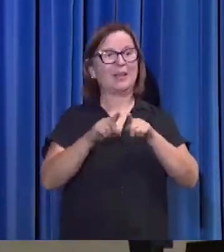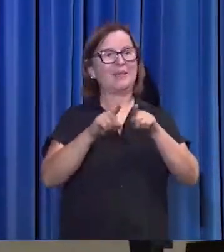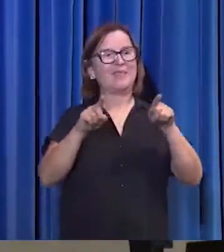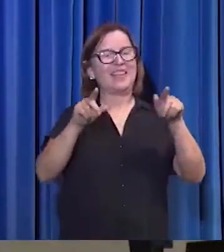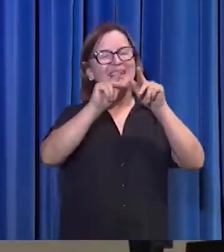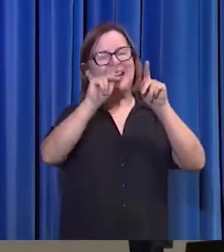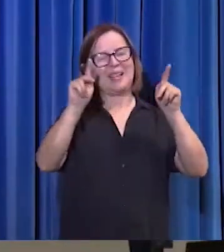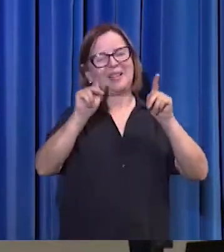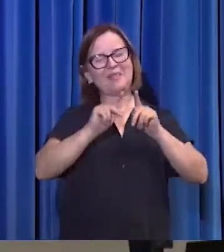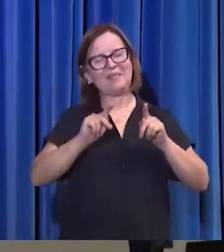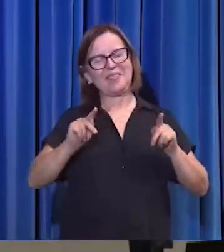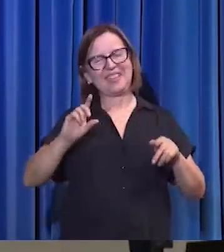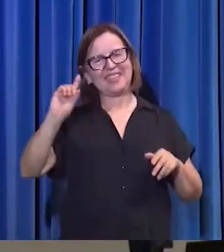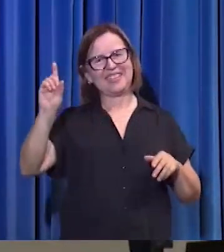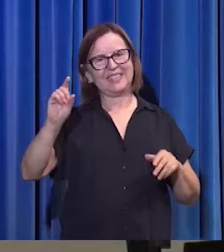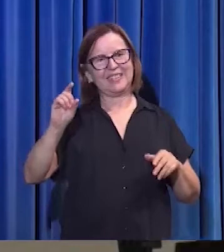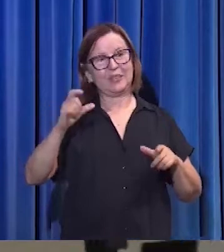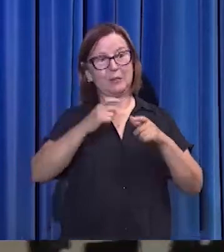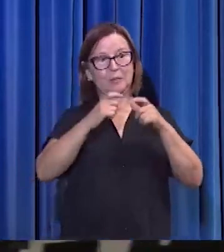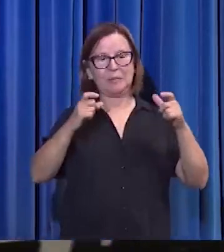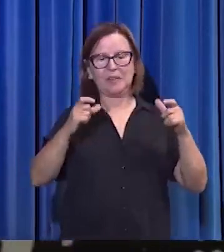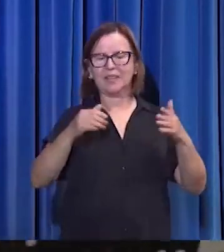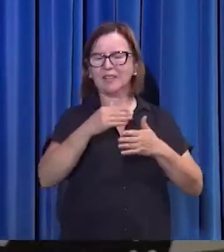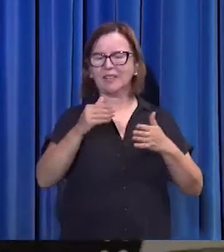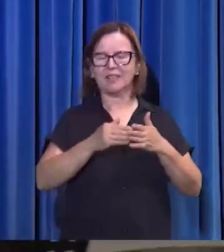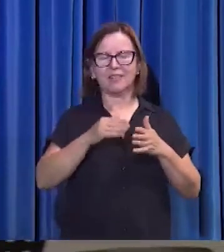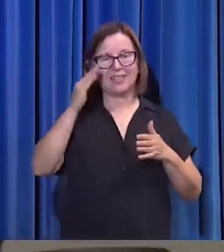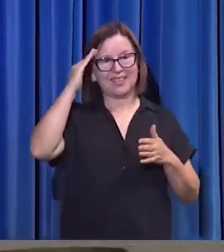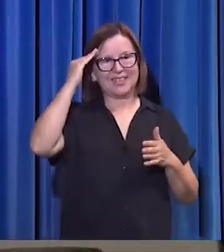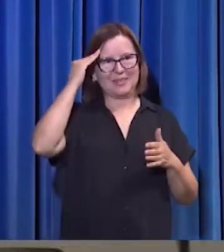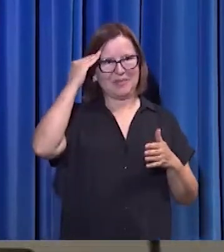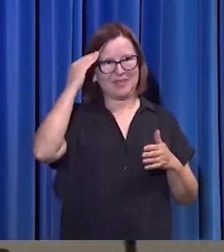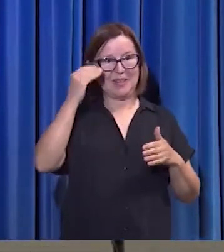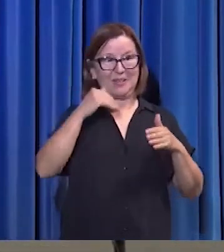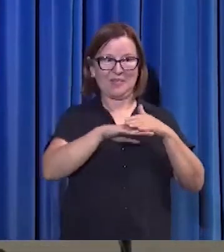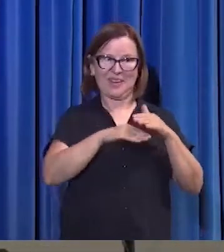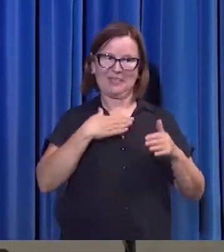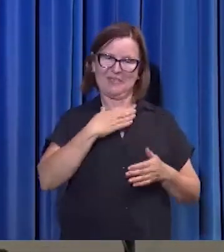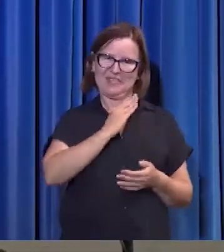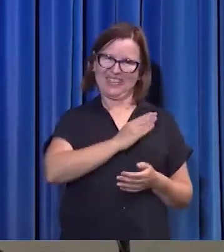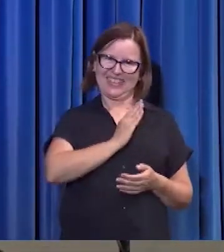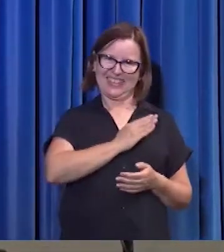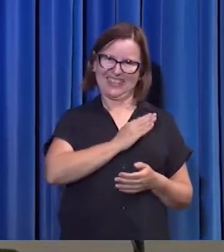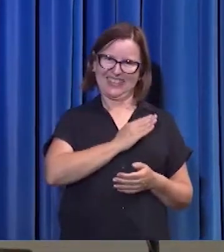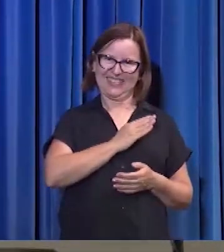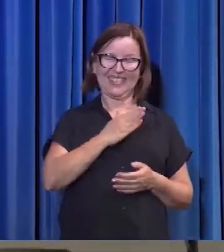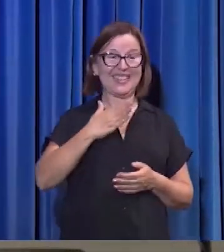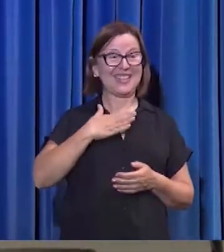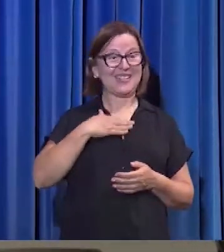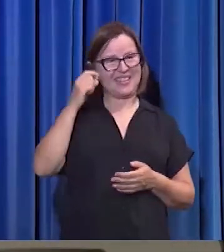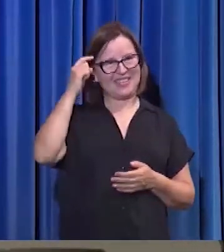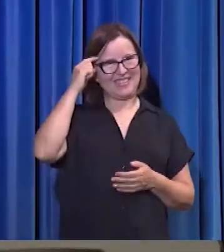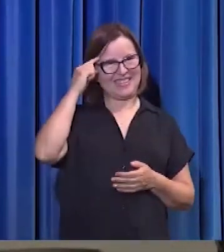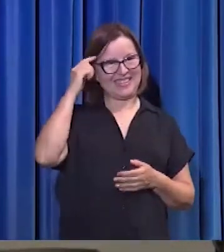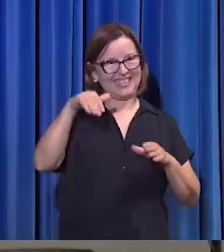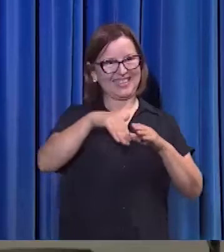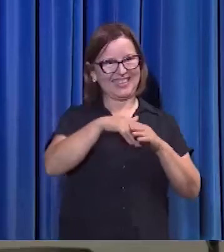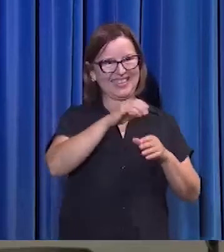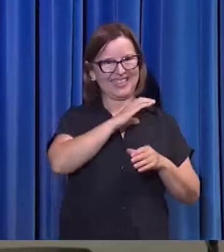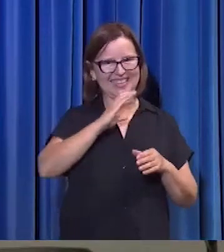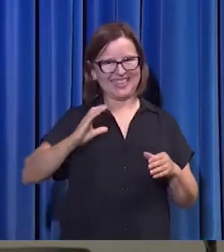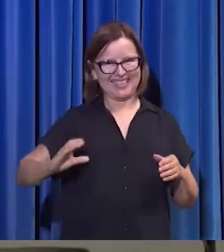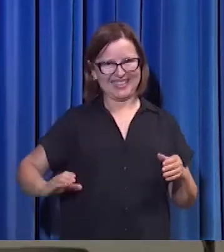que excede todo o entendimento, vai guardar o meu coração e a minha mente em